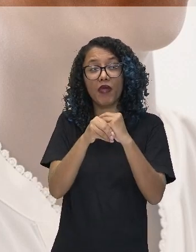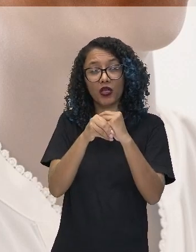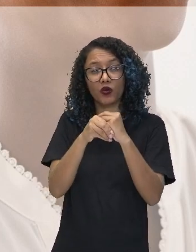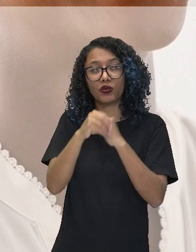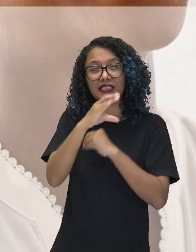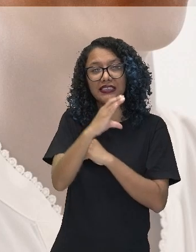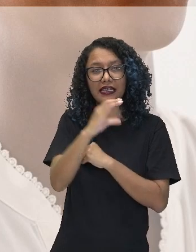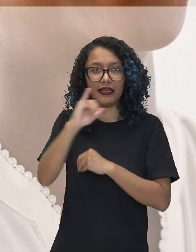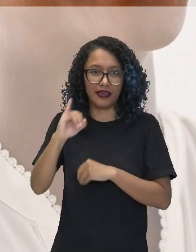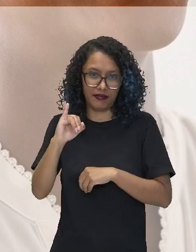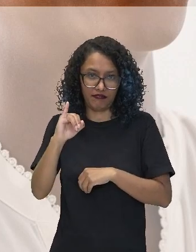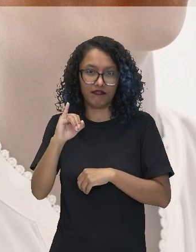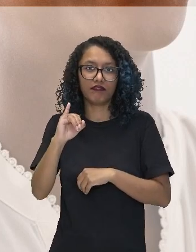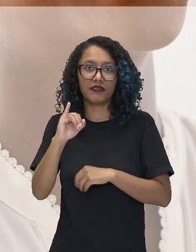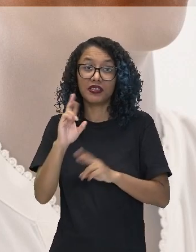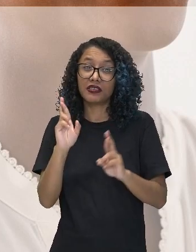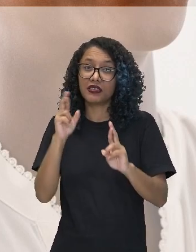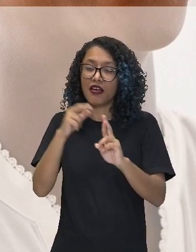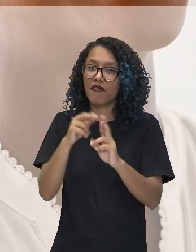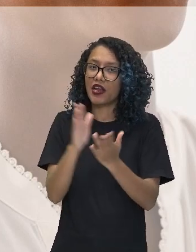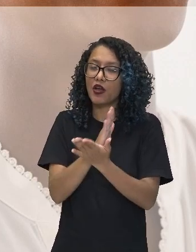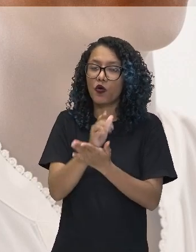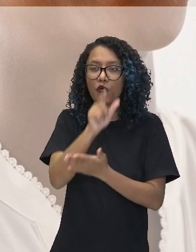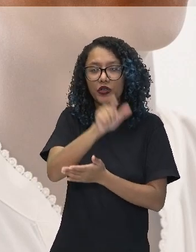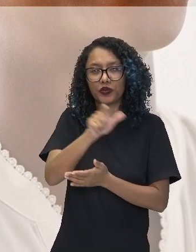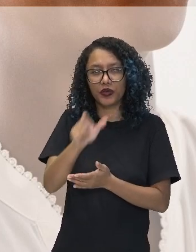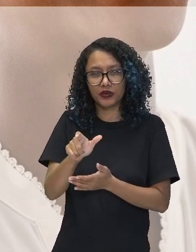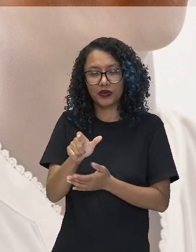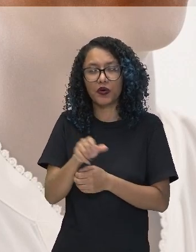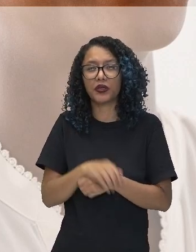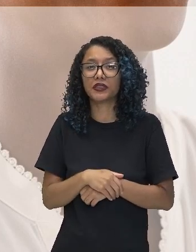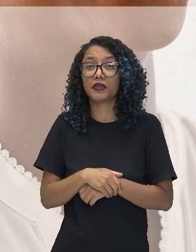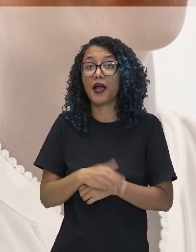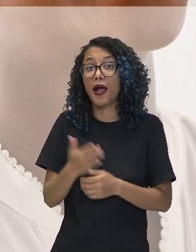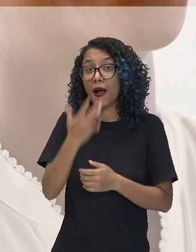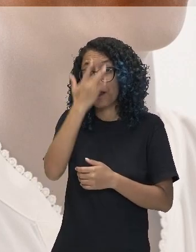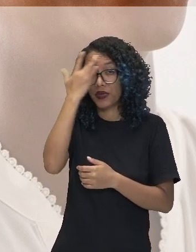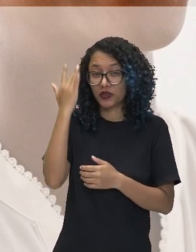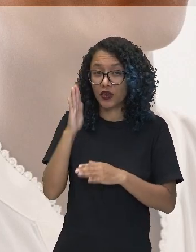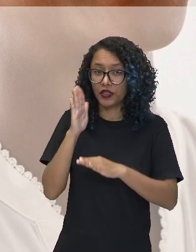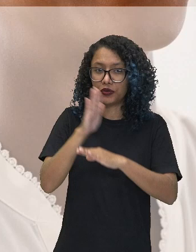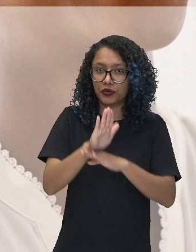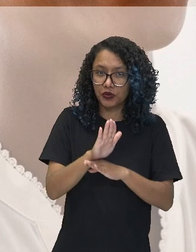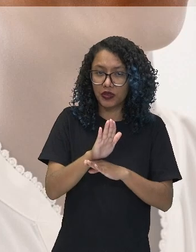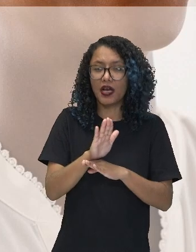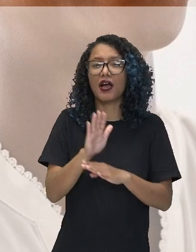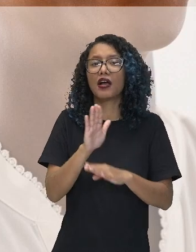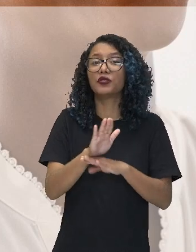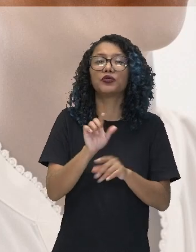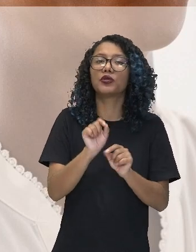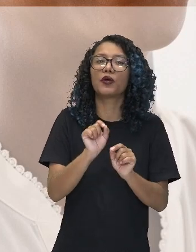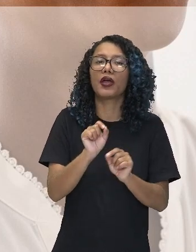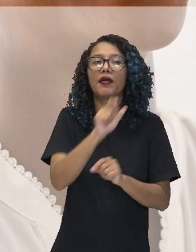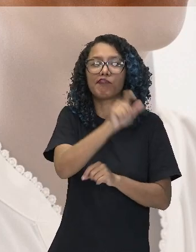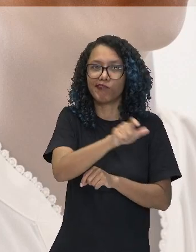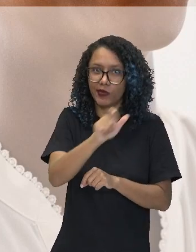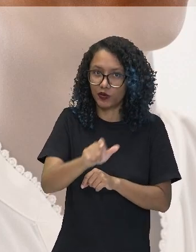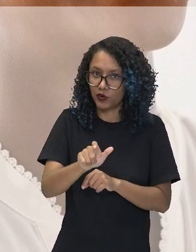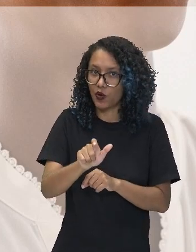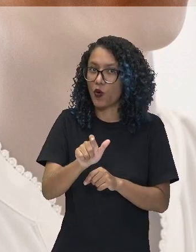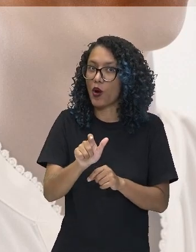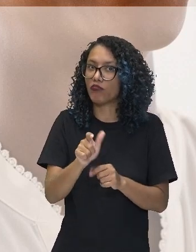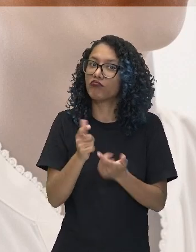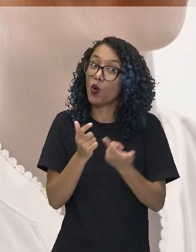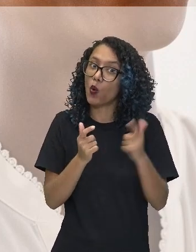indireto, relacionado a algumas pessoas. Quem ajuda, ajuda alguém. Então, nós temos uma preposição aí, que